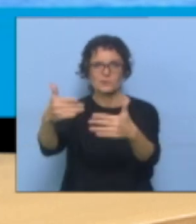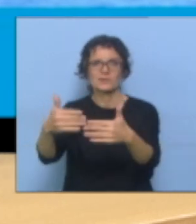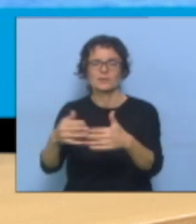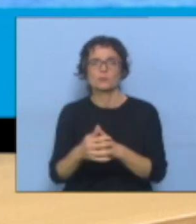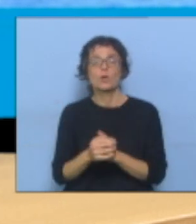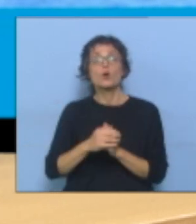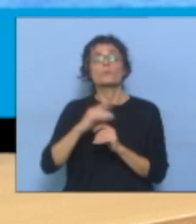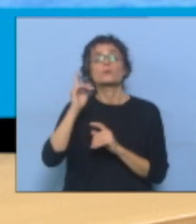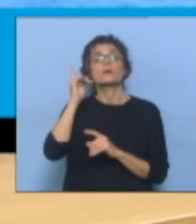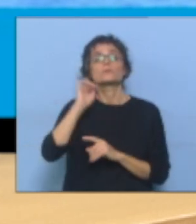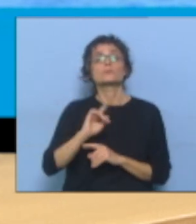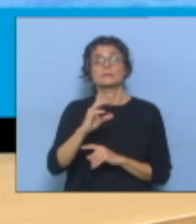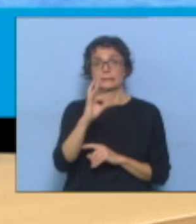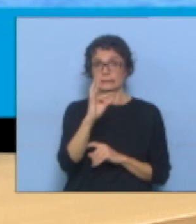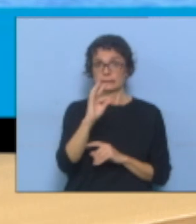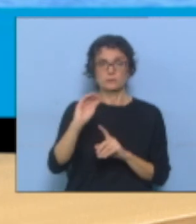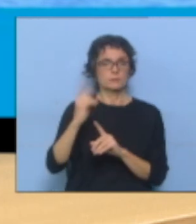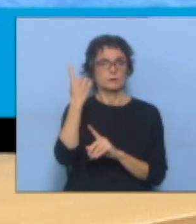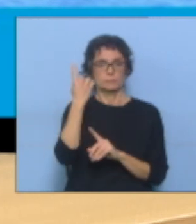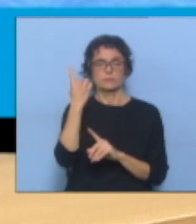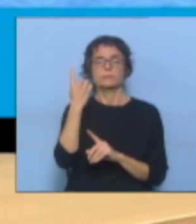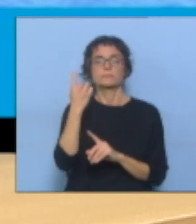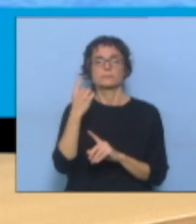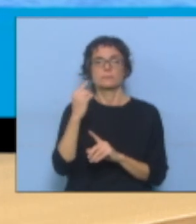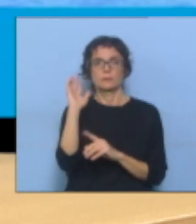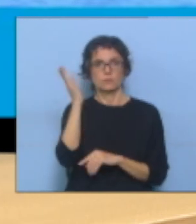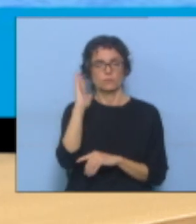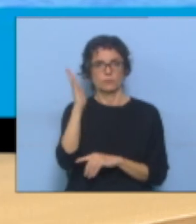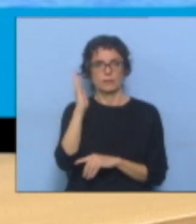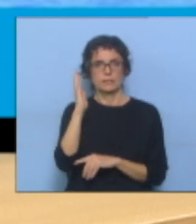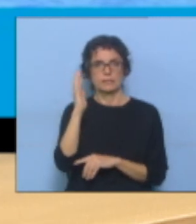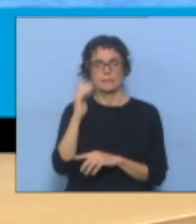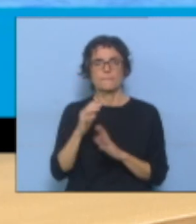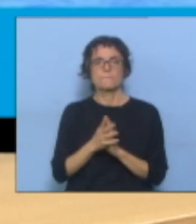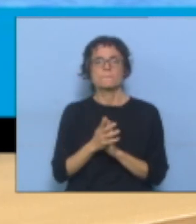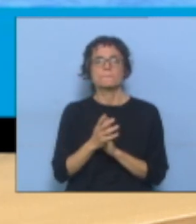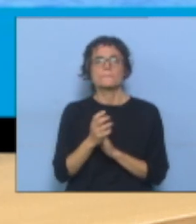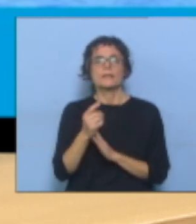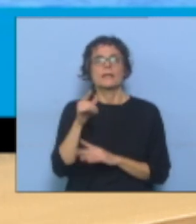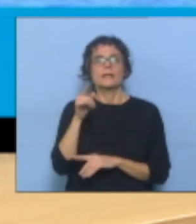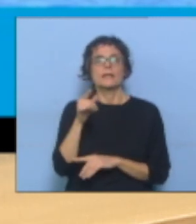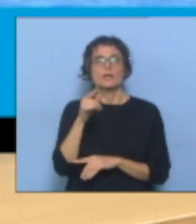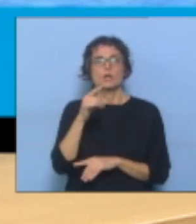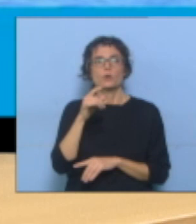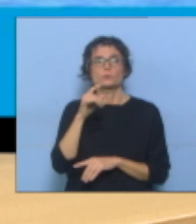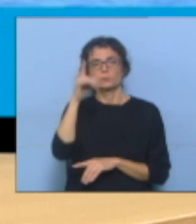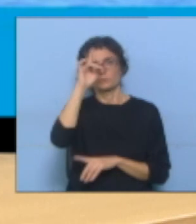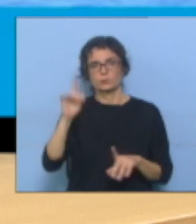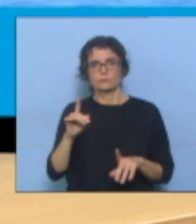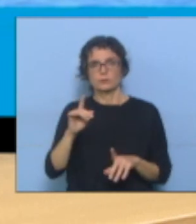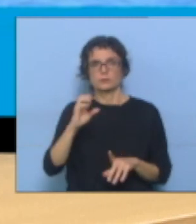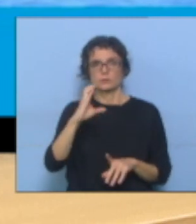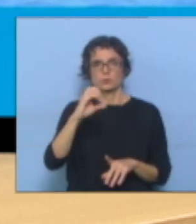a primeira conferência, na AES, com o professor Luís Cabral, e que vem precisamente explicar o